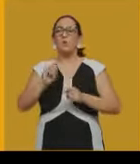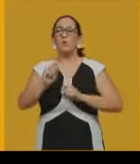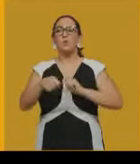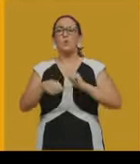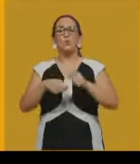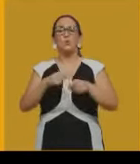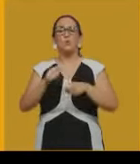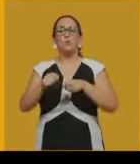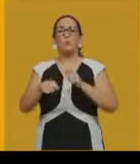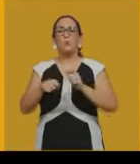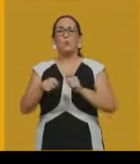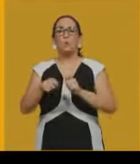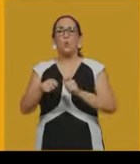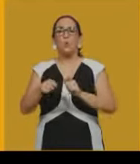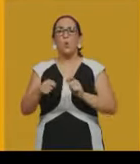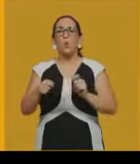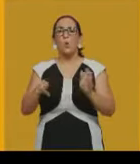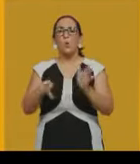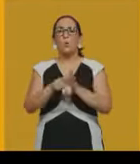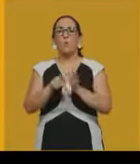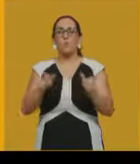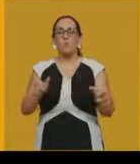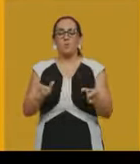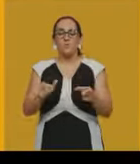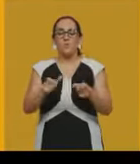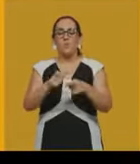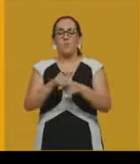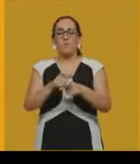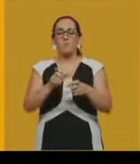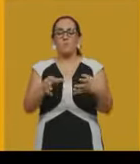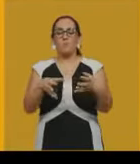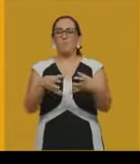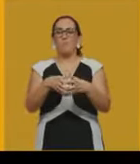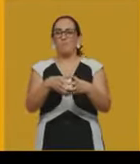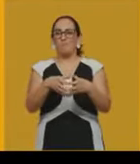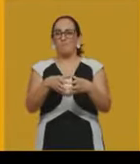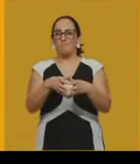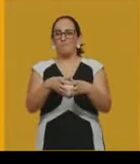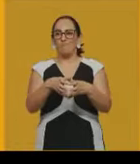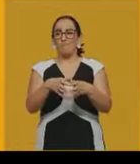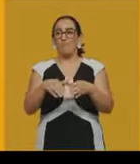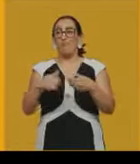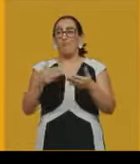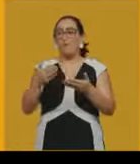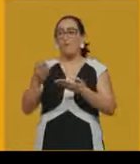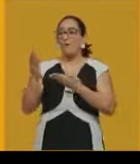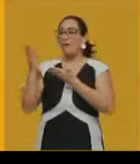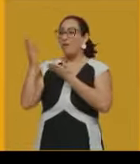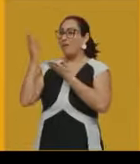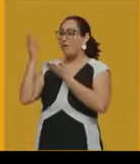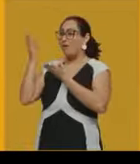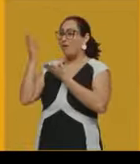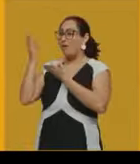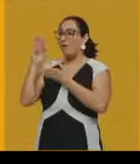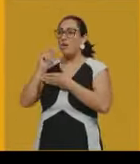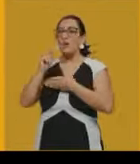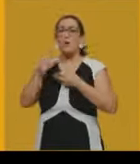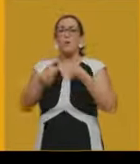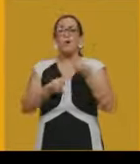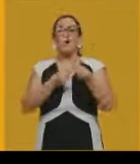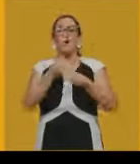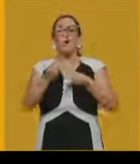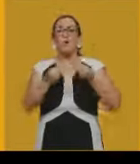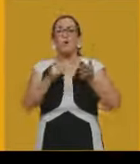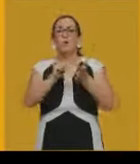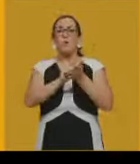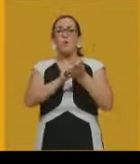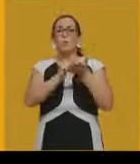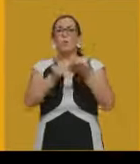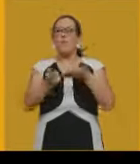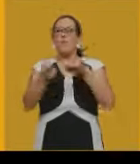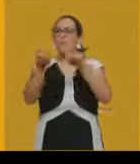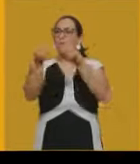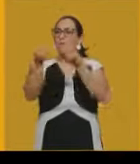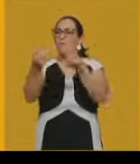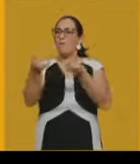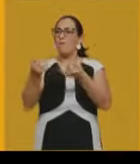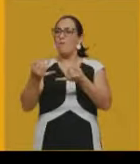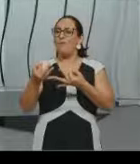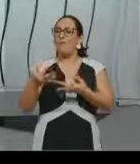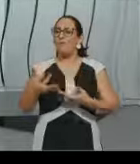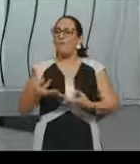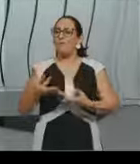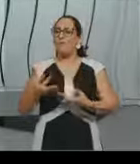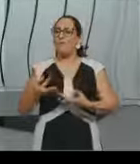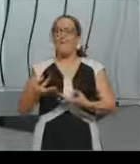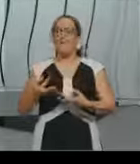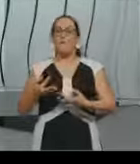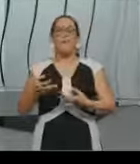tanto diminui. Então aqui a gente está falando, é um trecho que mostra como que um jornal, né, vai falar a respeito aí do